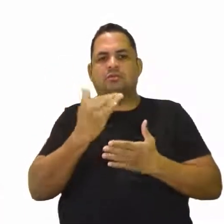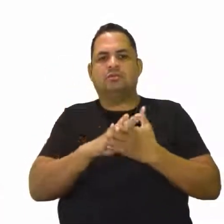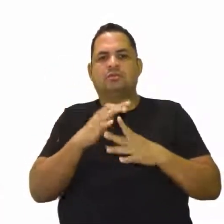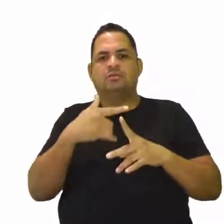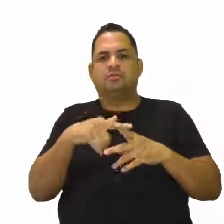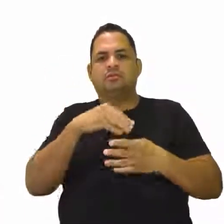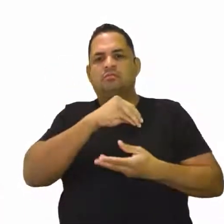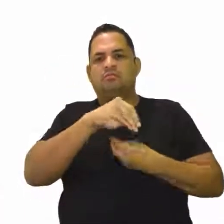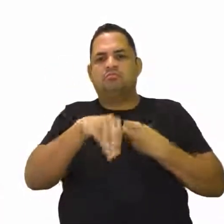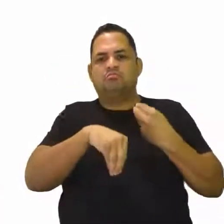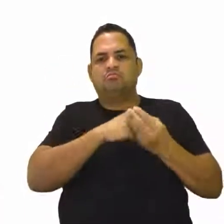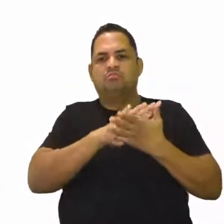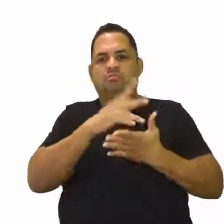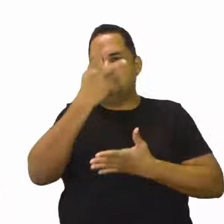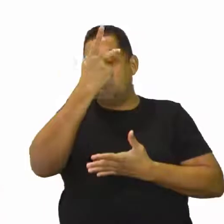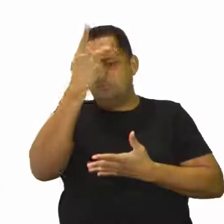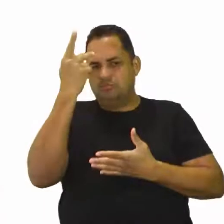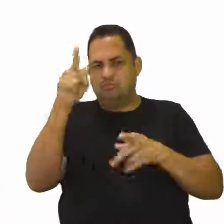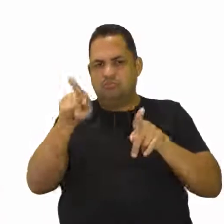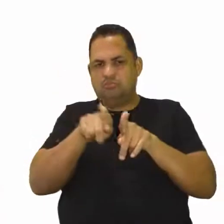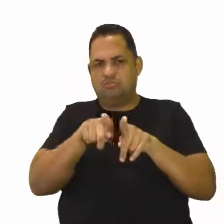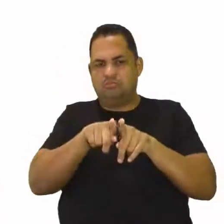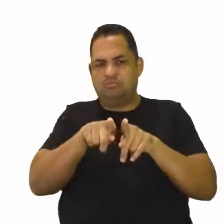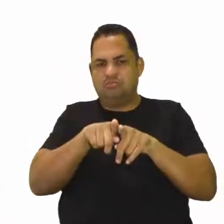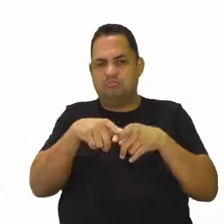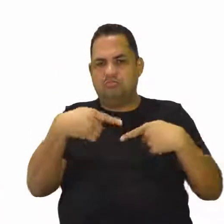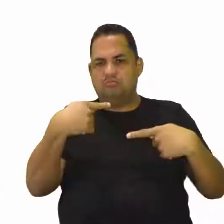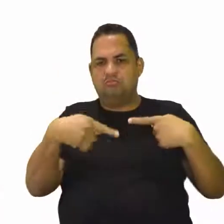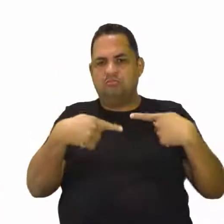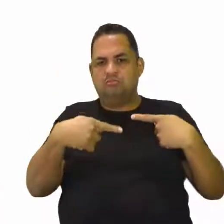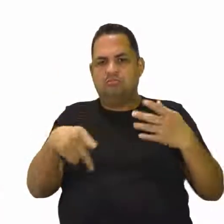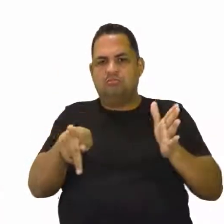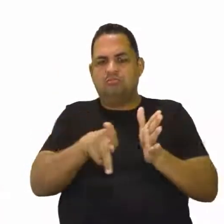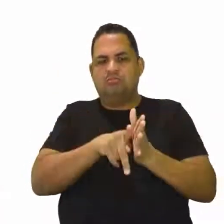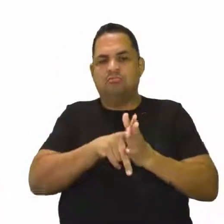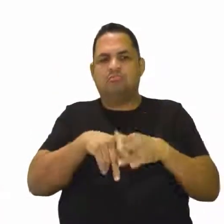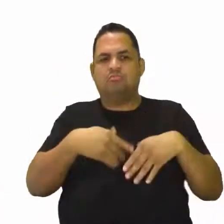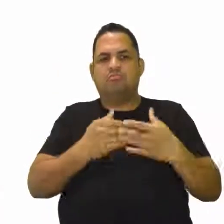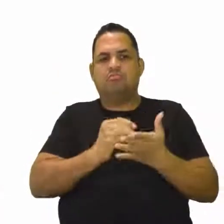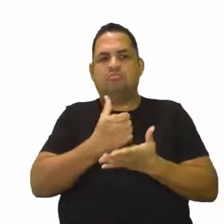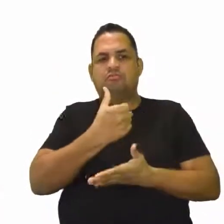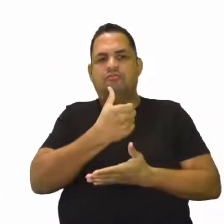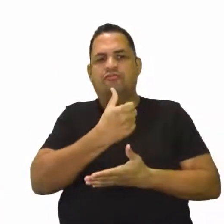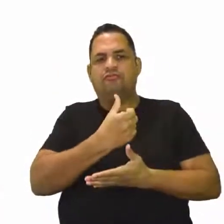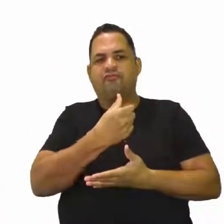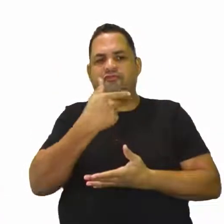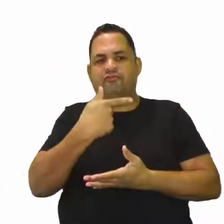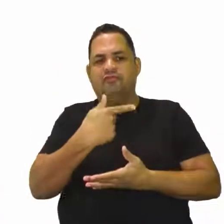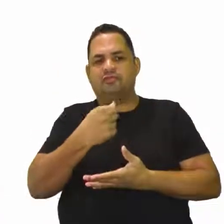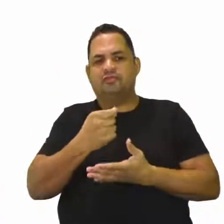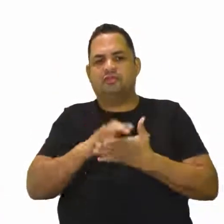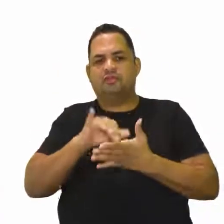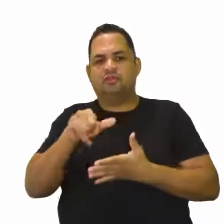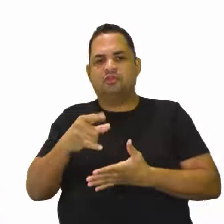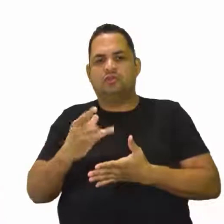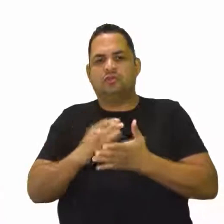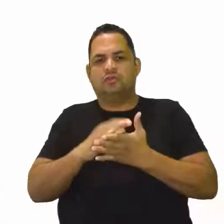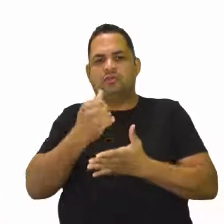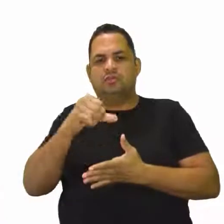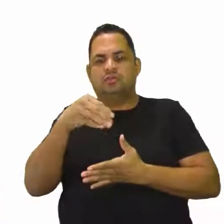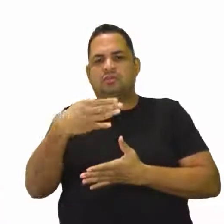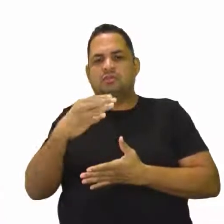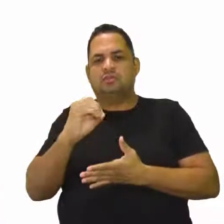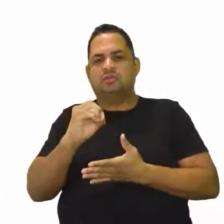motivos que misturavam questões pessoais e políticas, em 26 de julho de